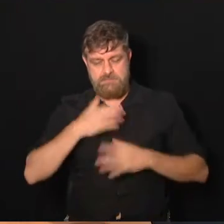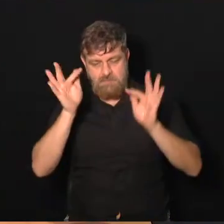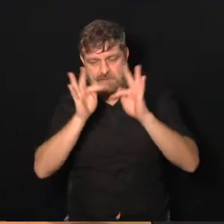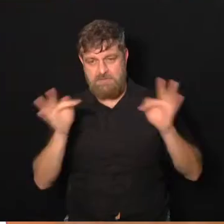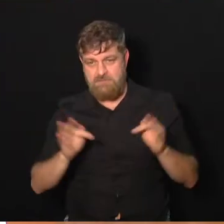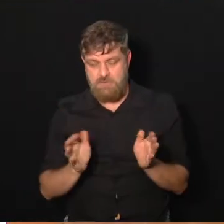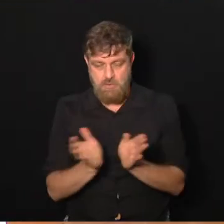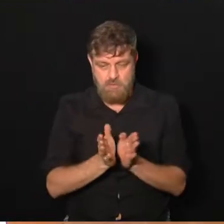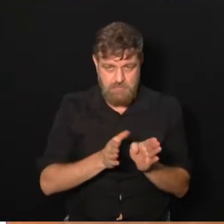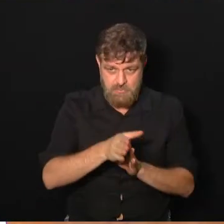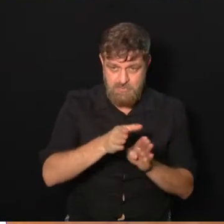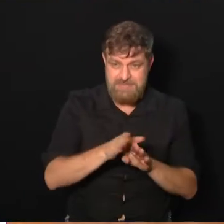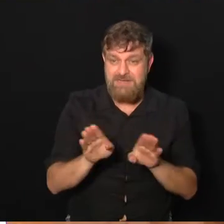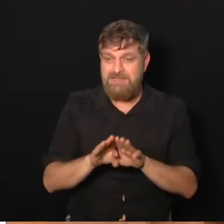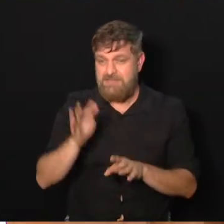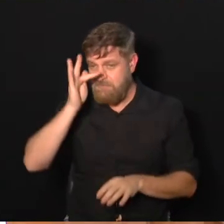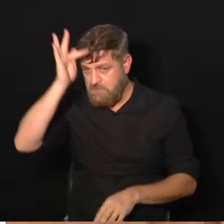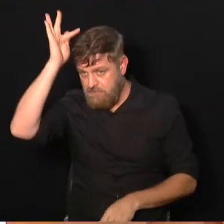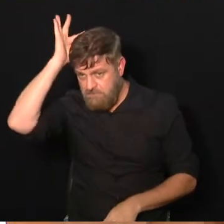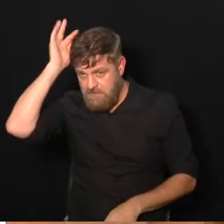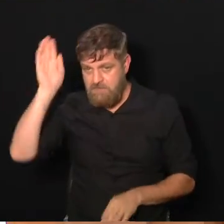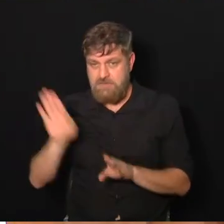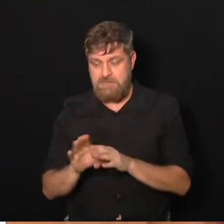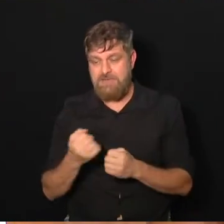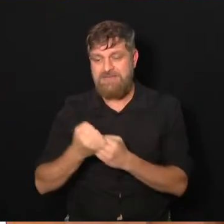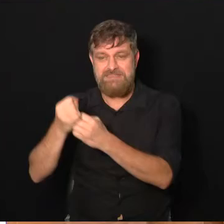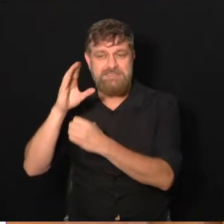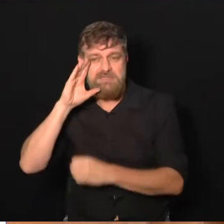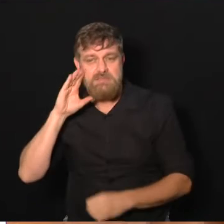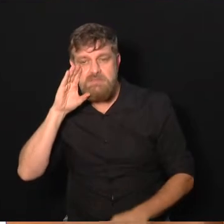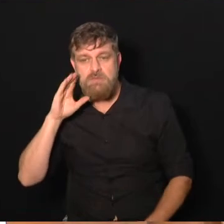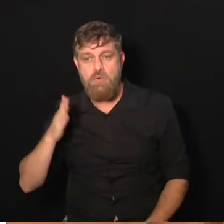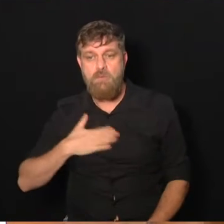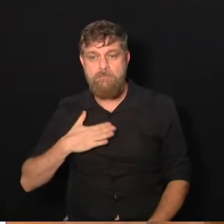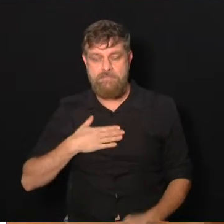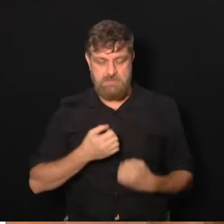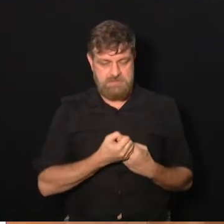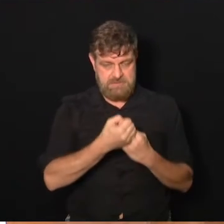do Conselho, do Flávio Lamas, do Santoro, da assessoria do meu gabinete.